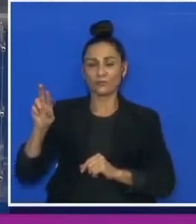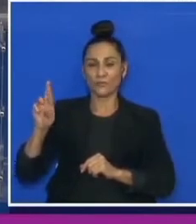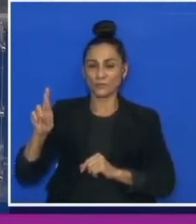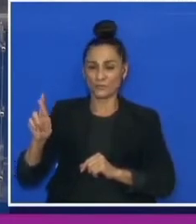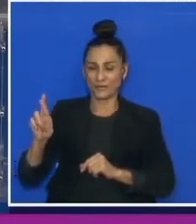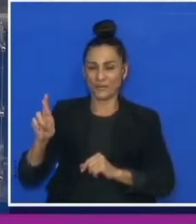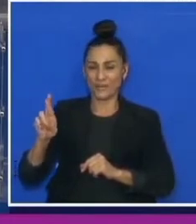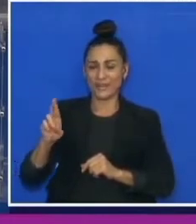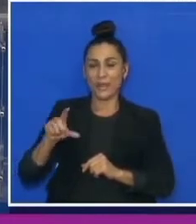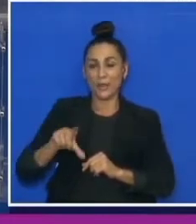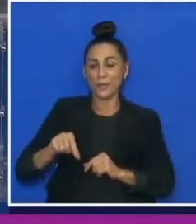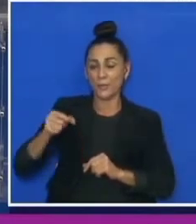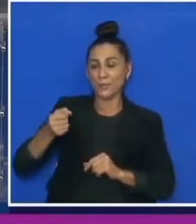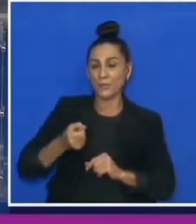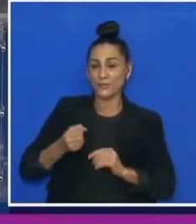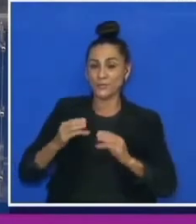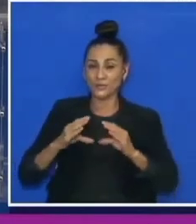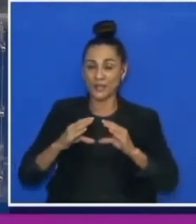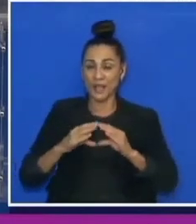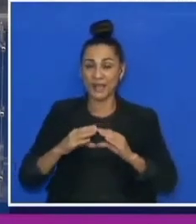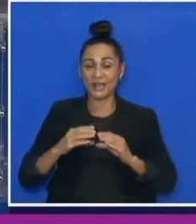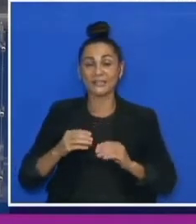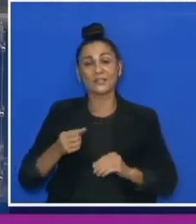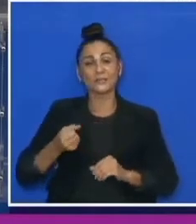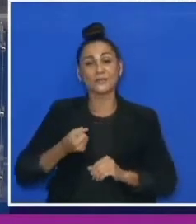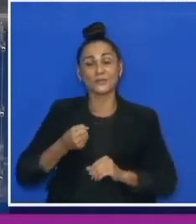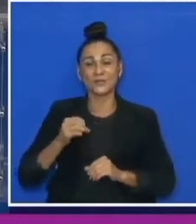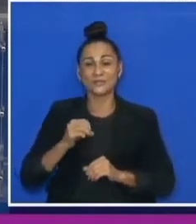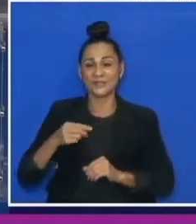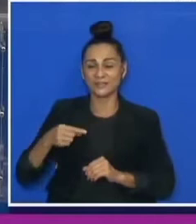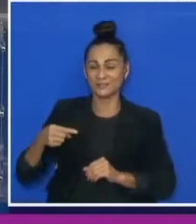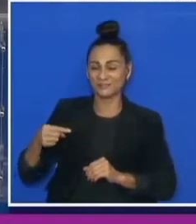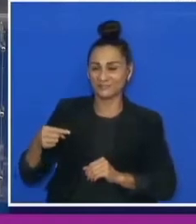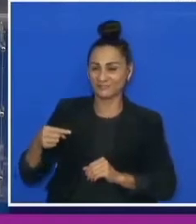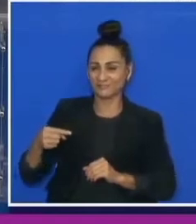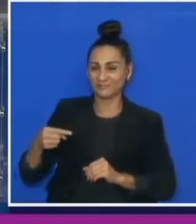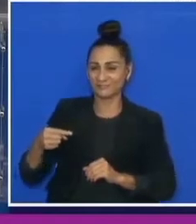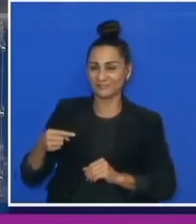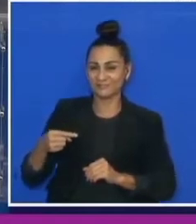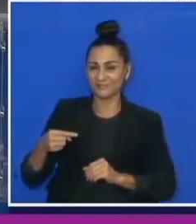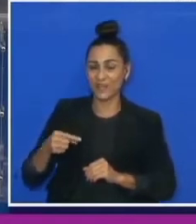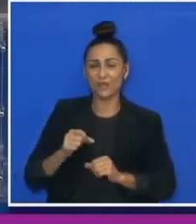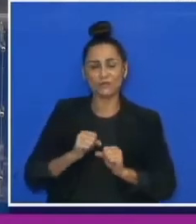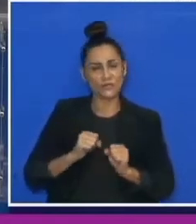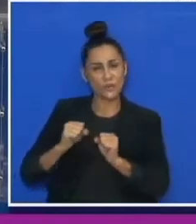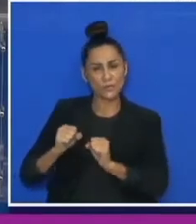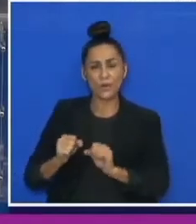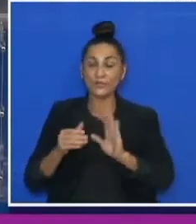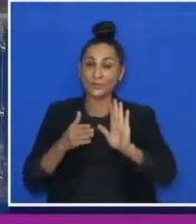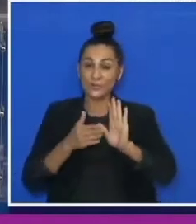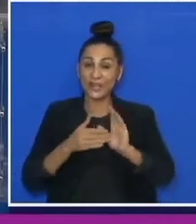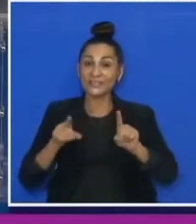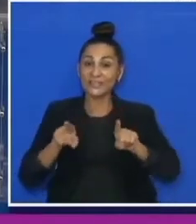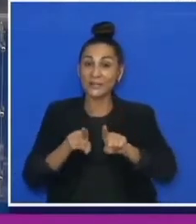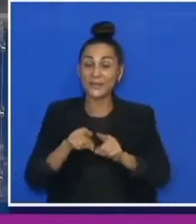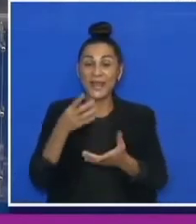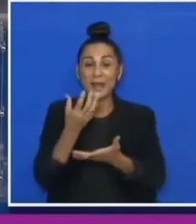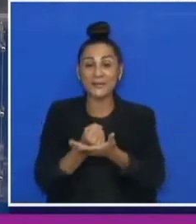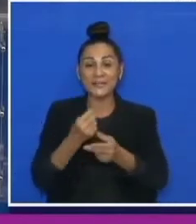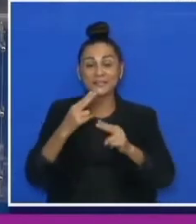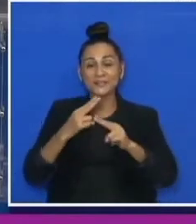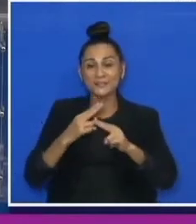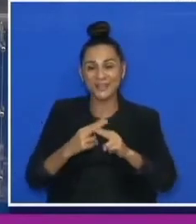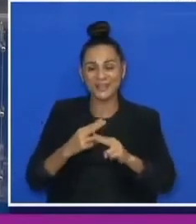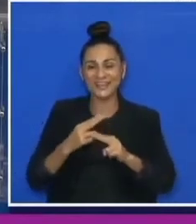loteriasonline.caixa.gov.br. Bola sorteada, 0101. Você pode apostar também via o aplicativo